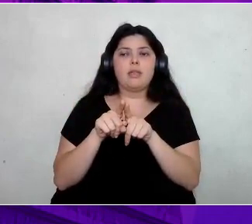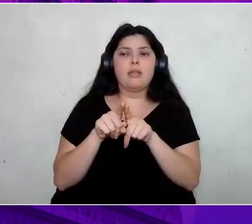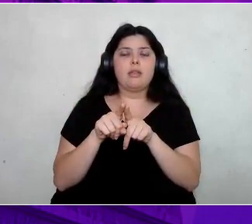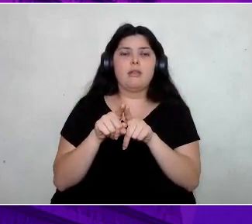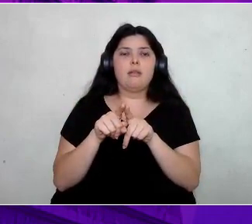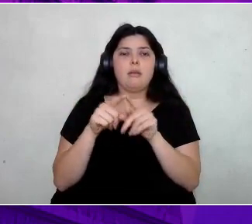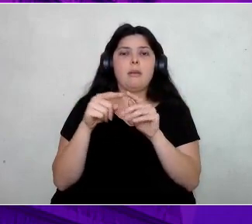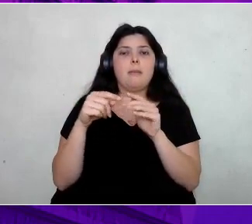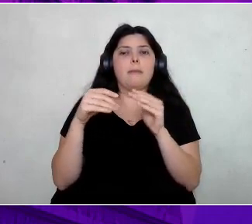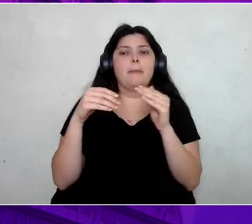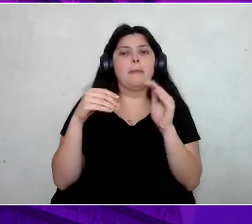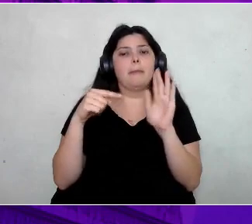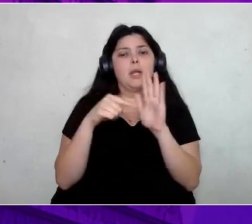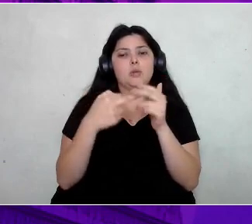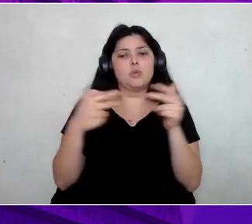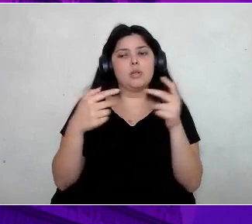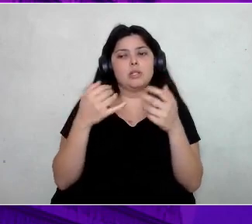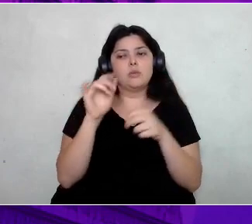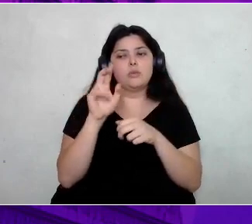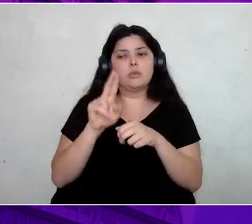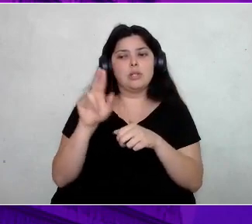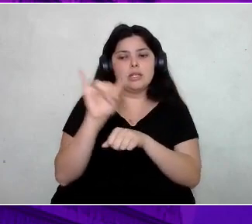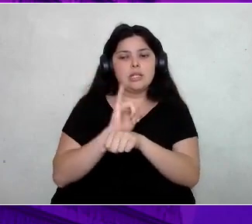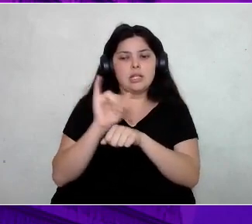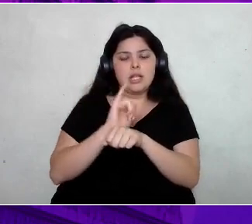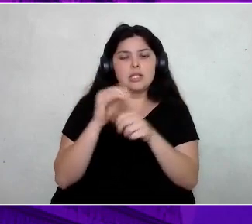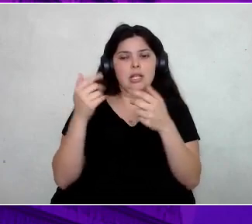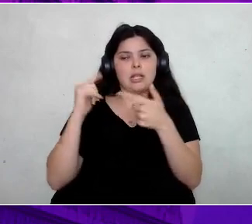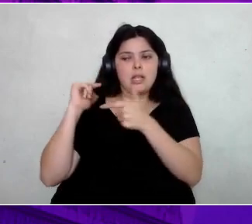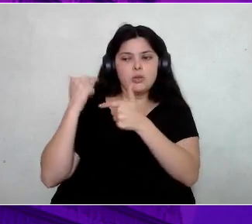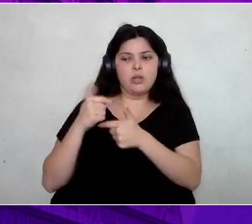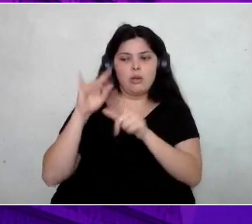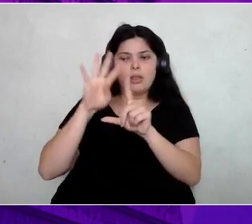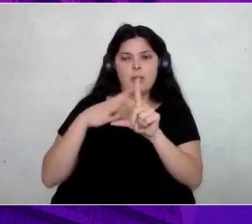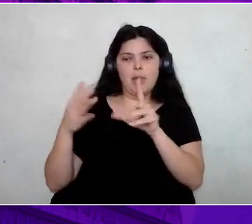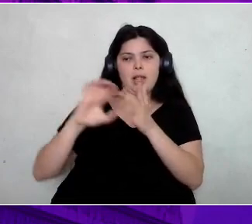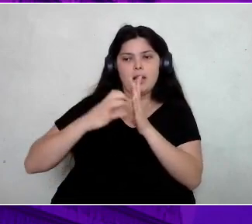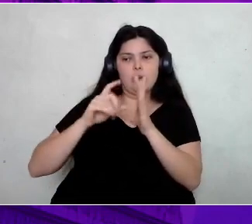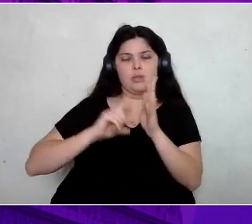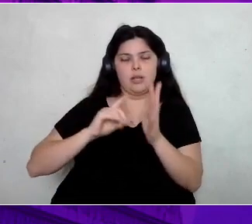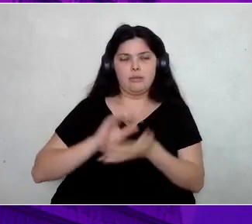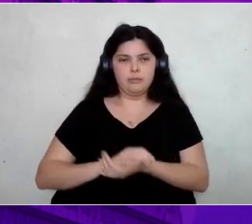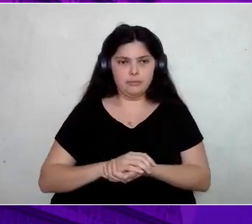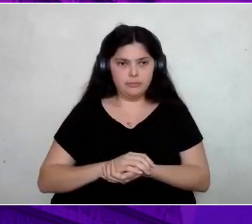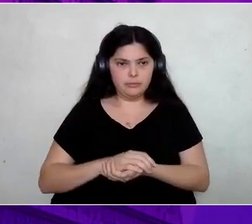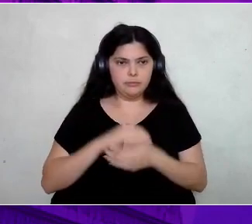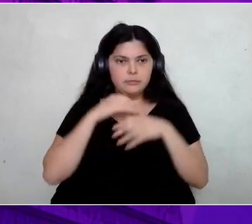a técnica tradicional de colocar tudo em tabelas de dados.